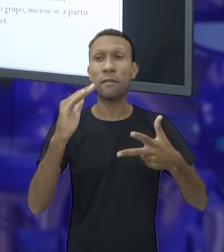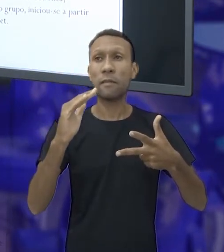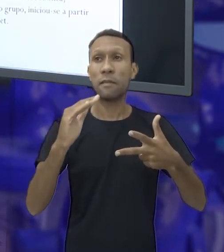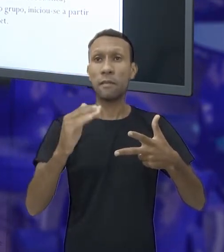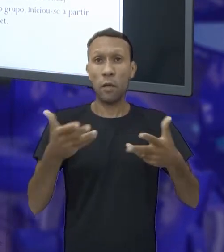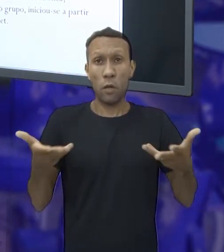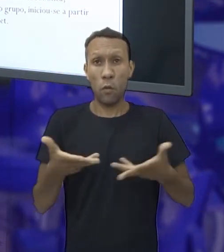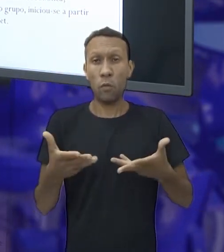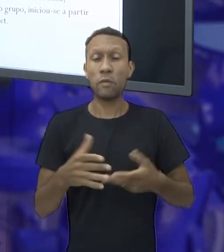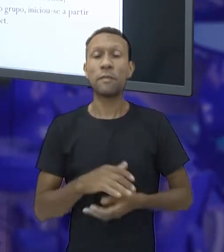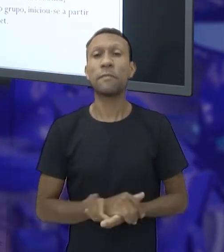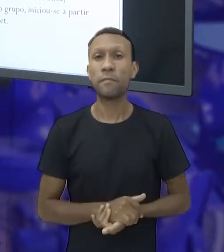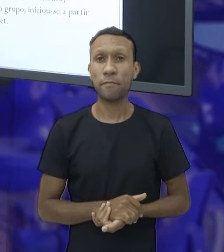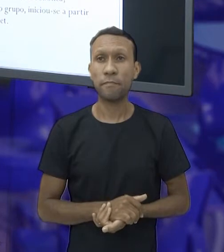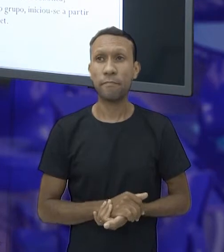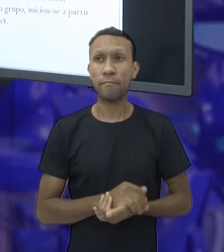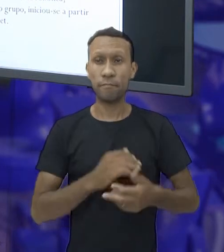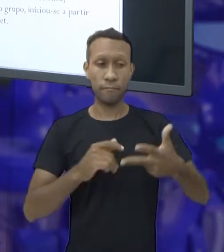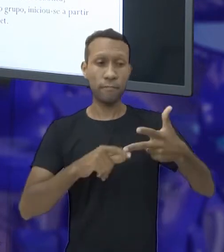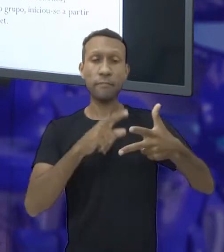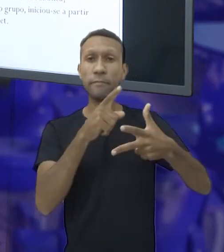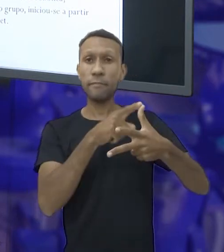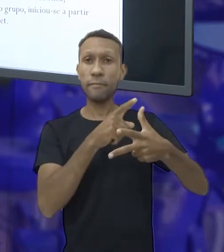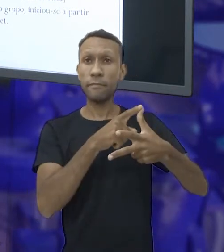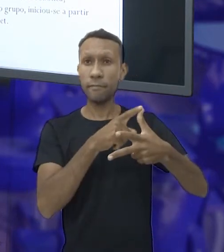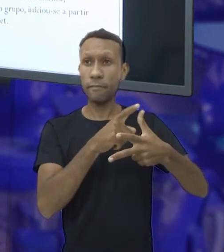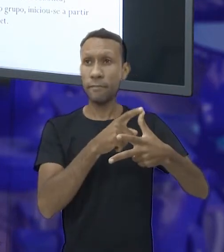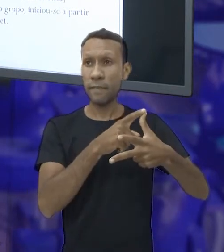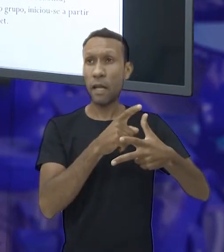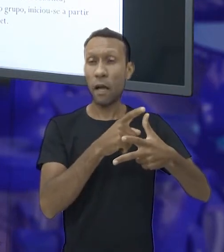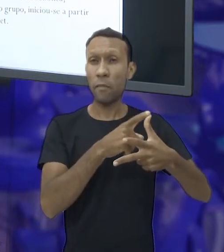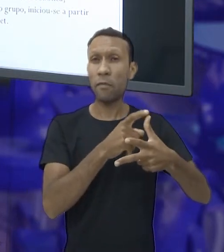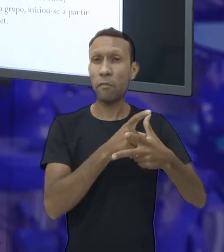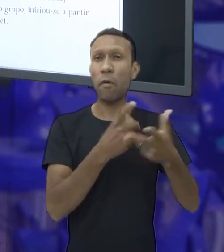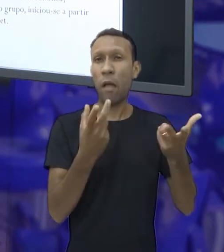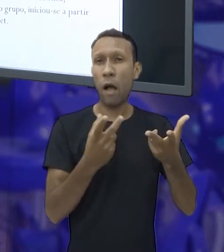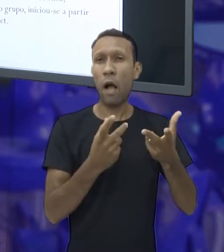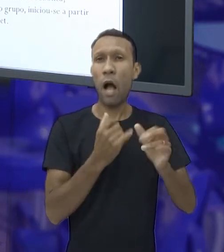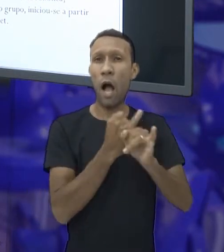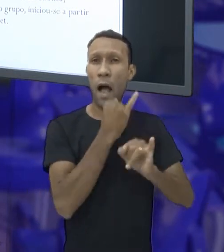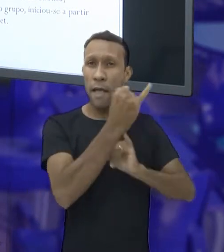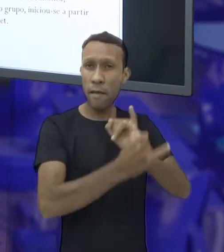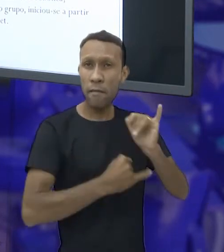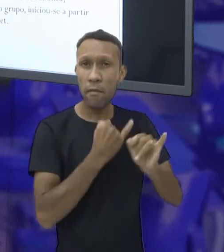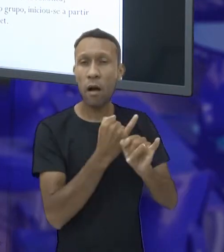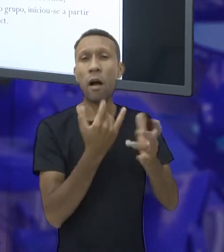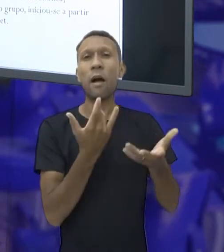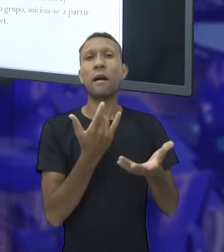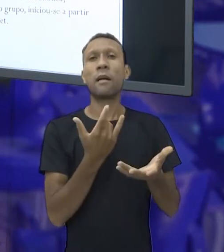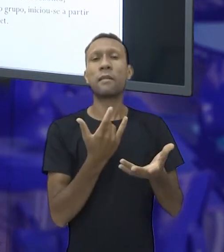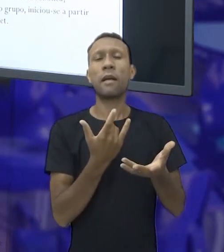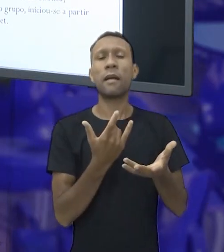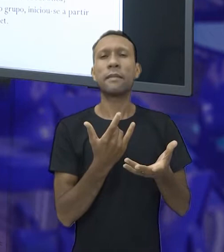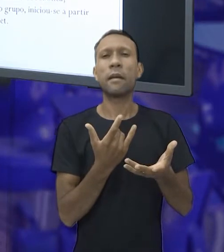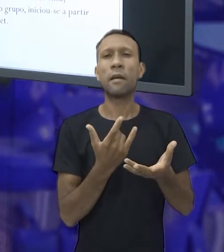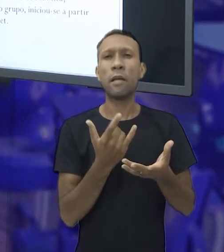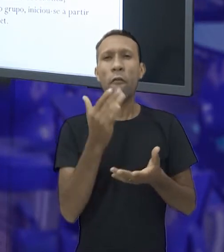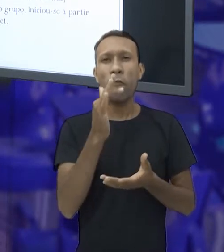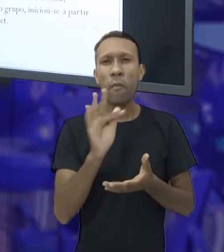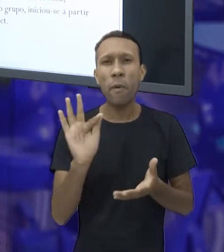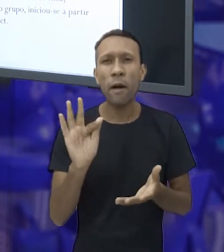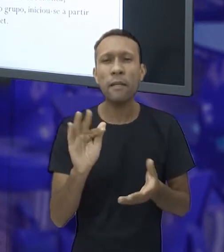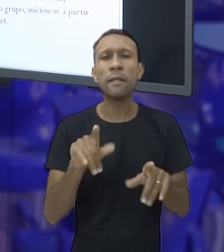que vivemos hoje. A microeletrônica, a eletroeletrônica, a informática, certo? E